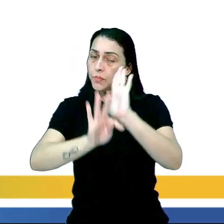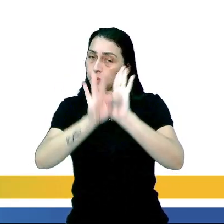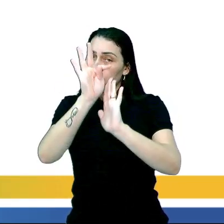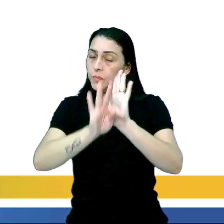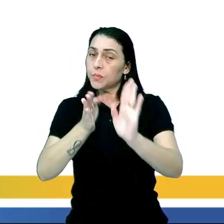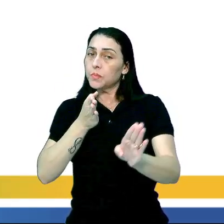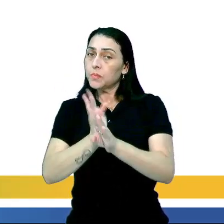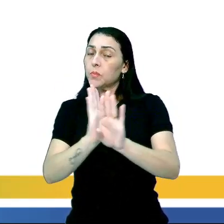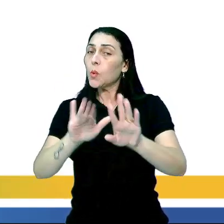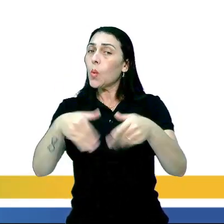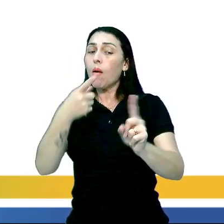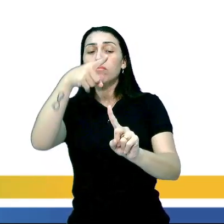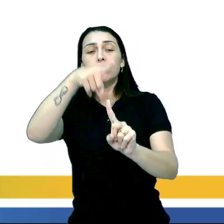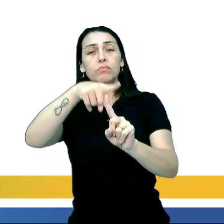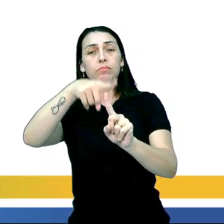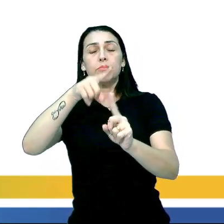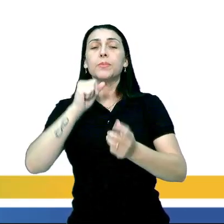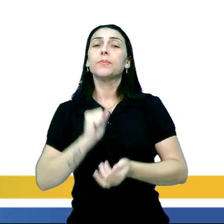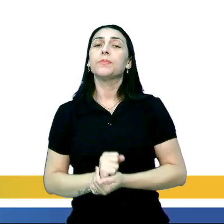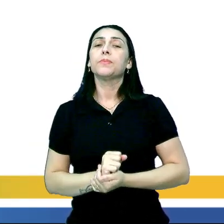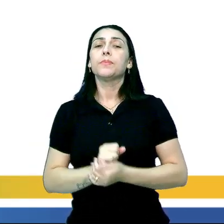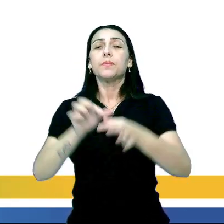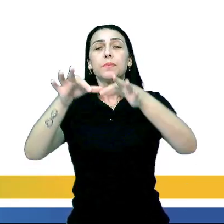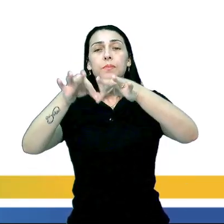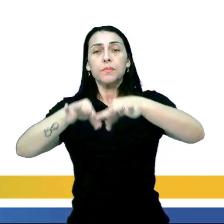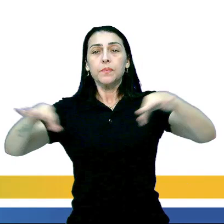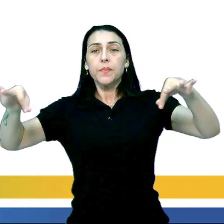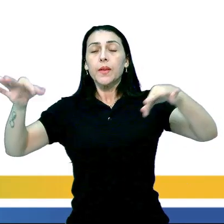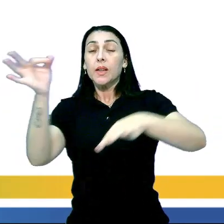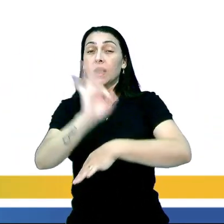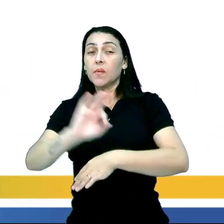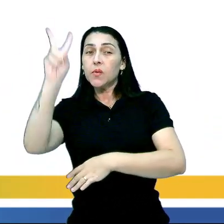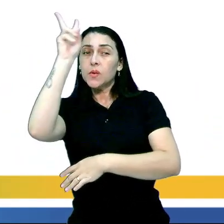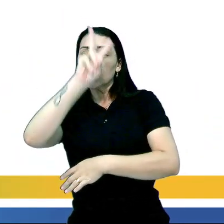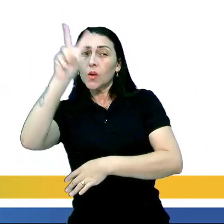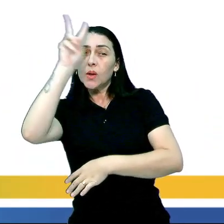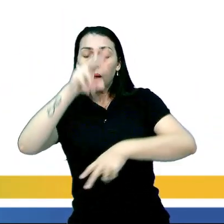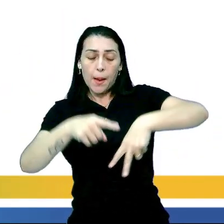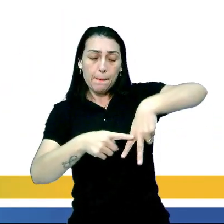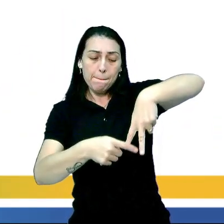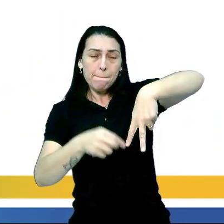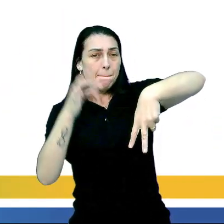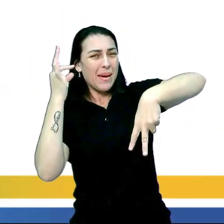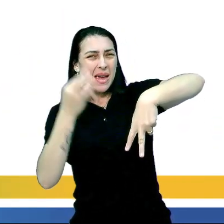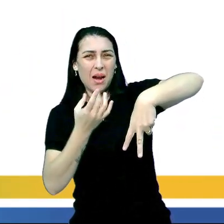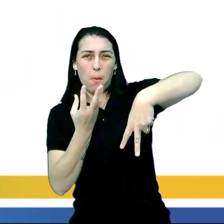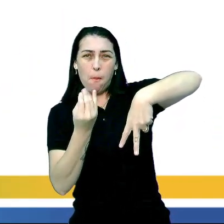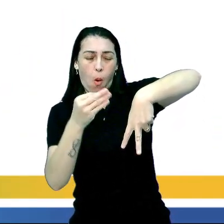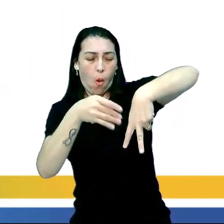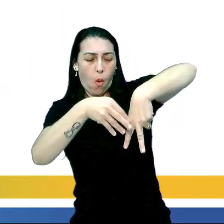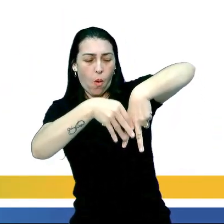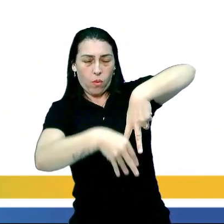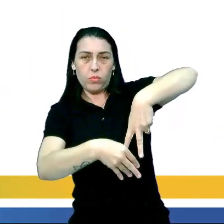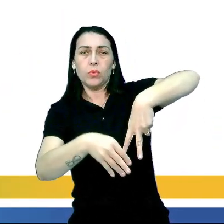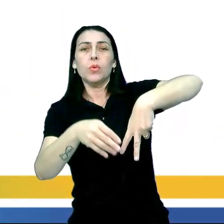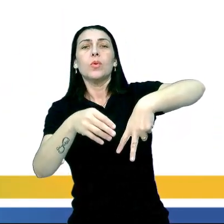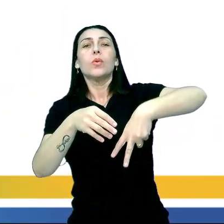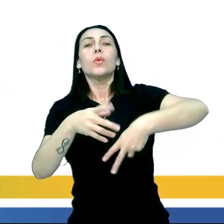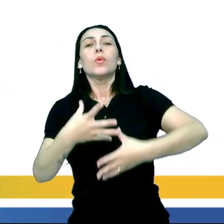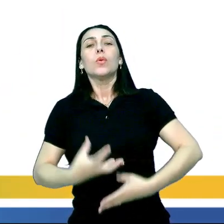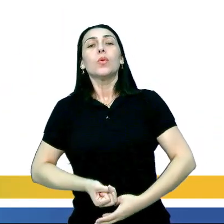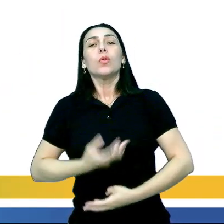vou descobrir que tipo é esse. O cordel, a terrível história da perna cabeluda, do